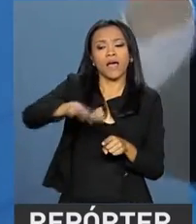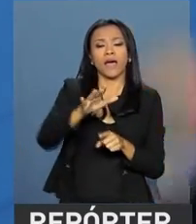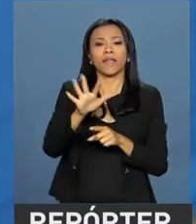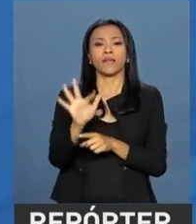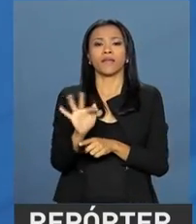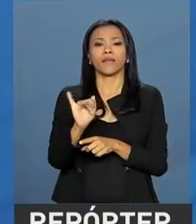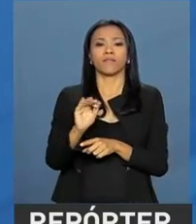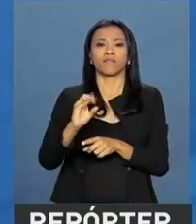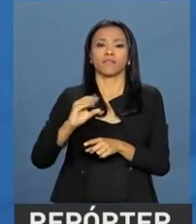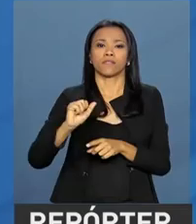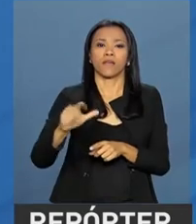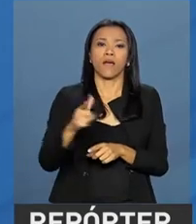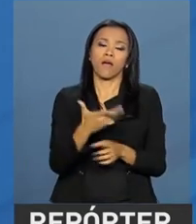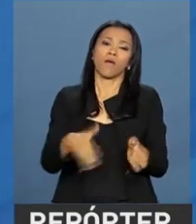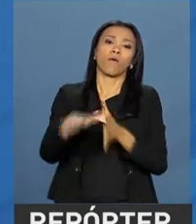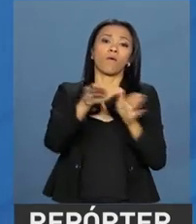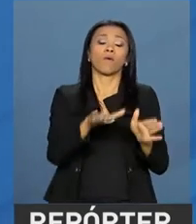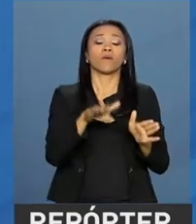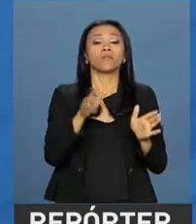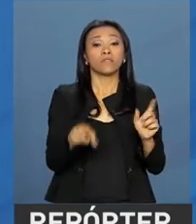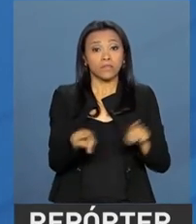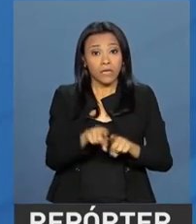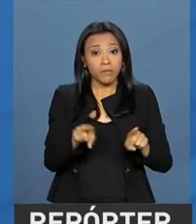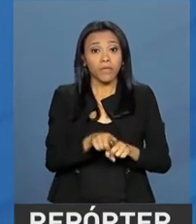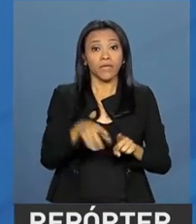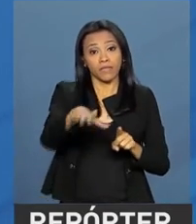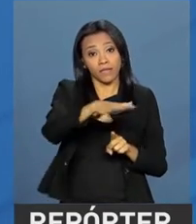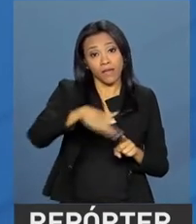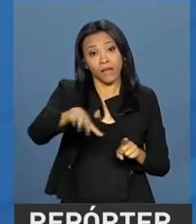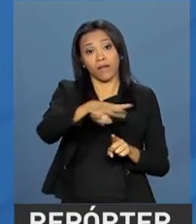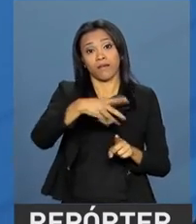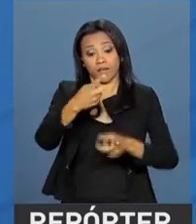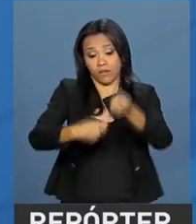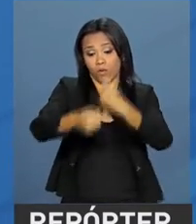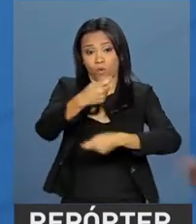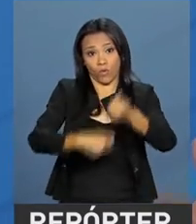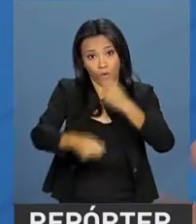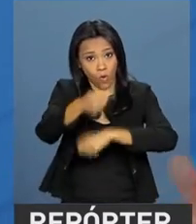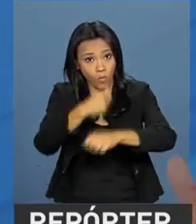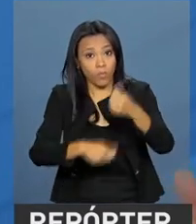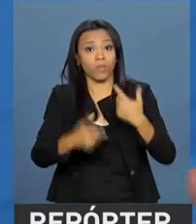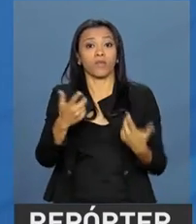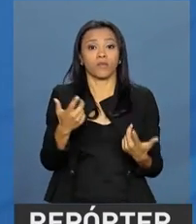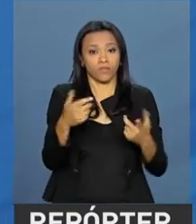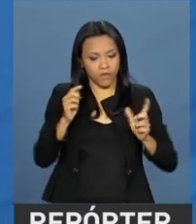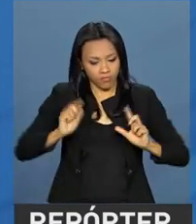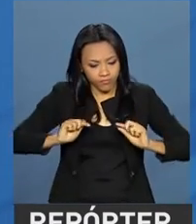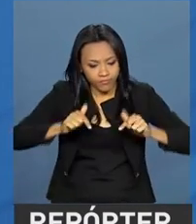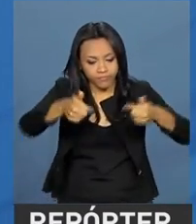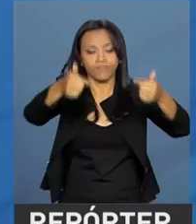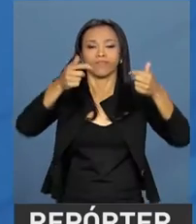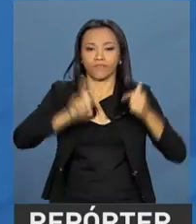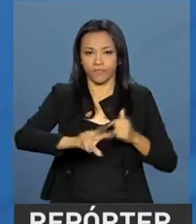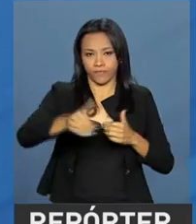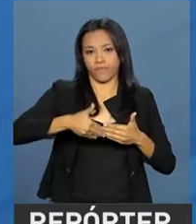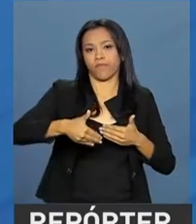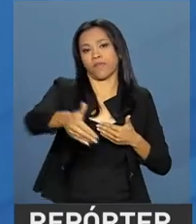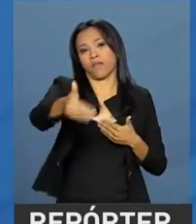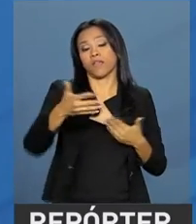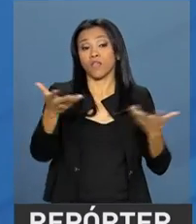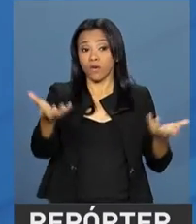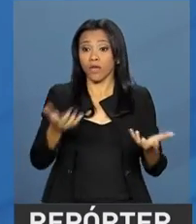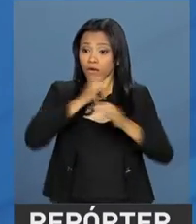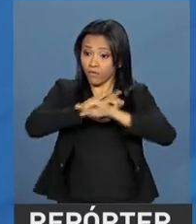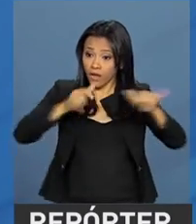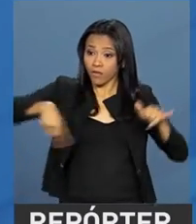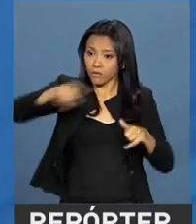mas também na agenda microeconômica, não é? E, portanto, eu queria dizer a todos que